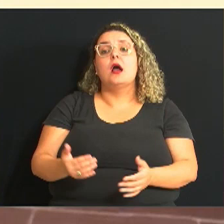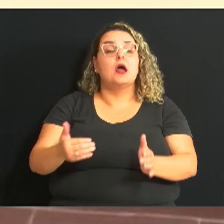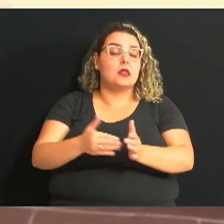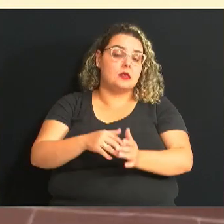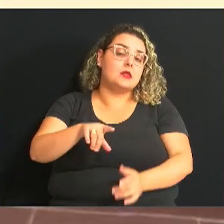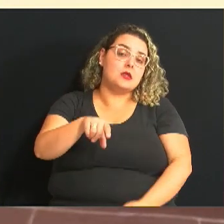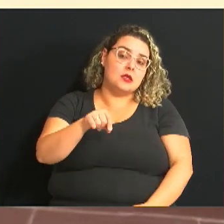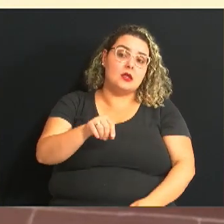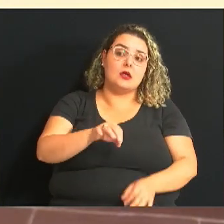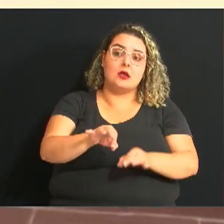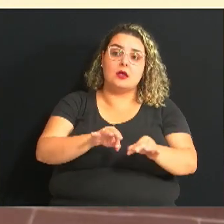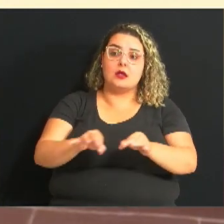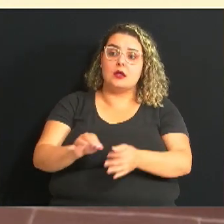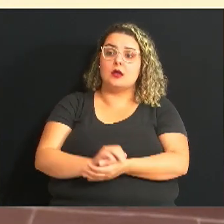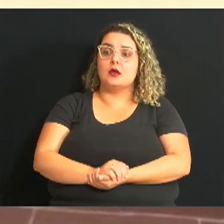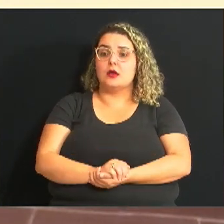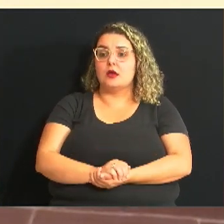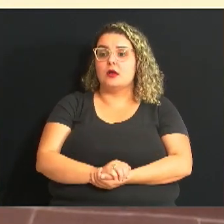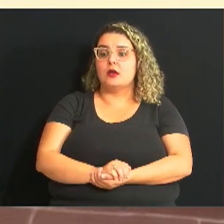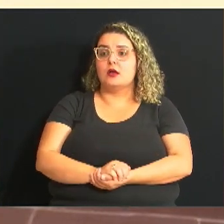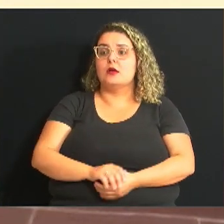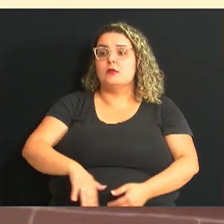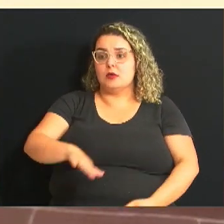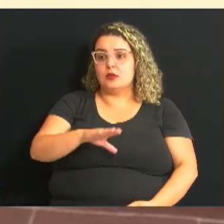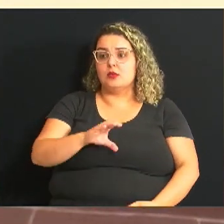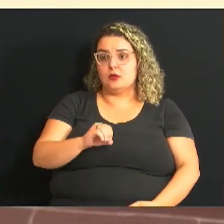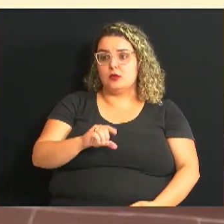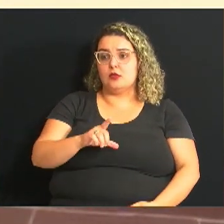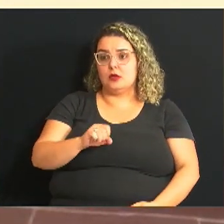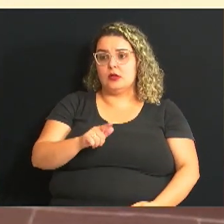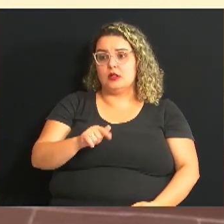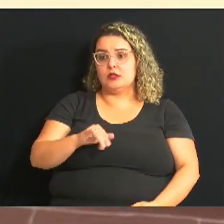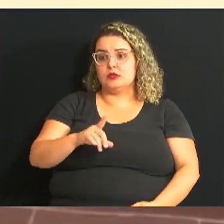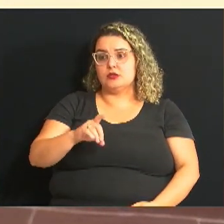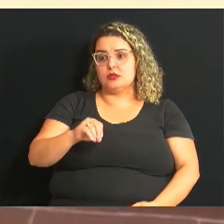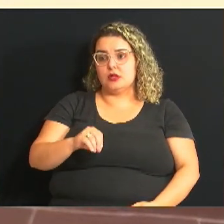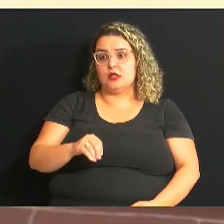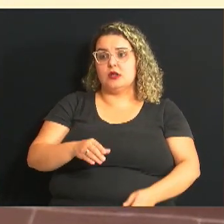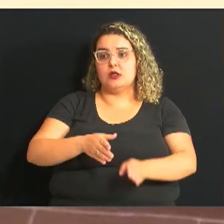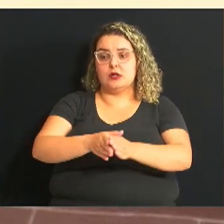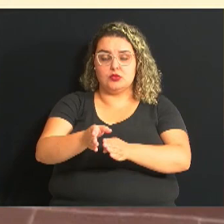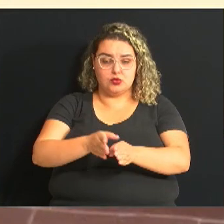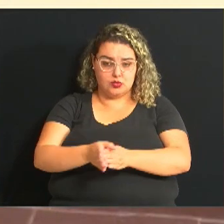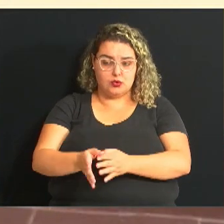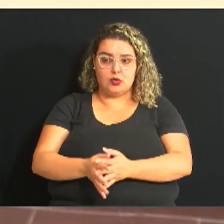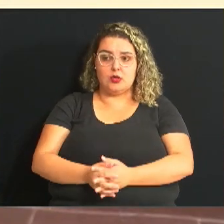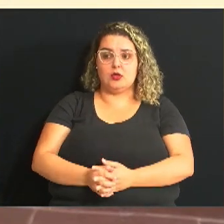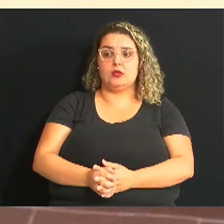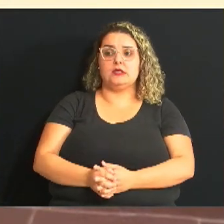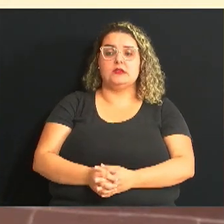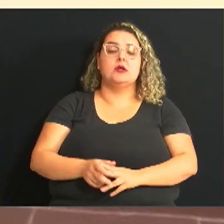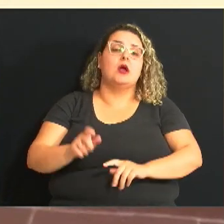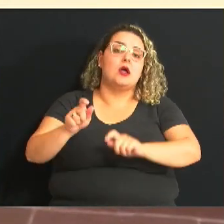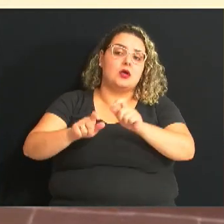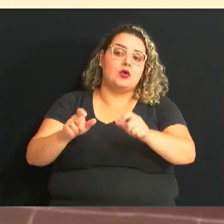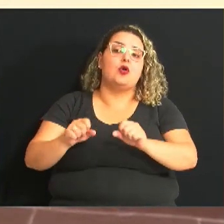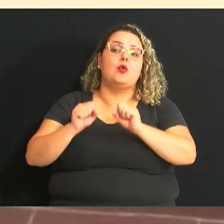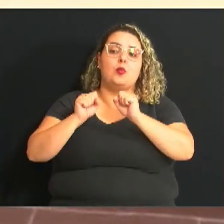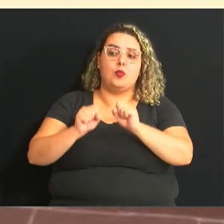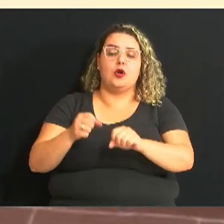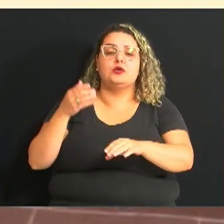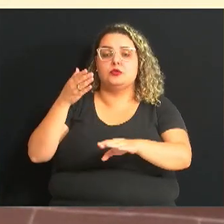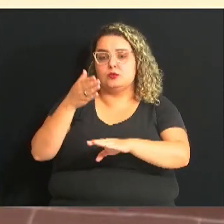projeto, pelo colegiado do conselho, as pessoas podem estar participando